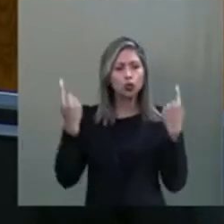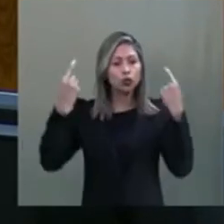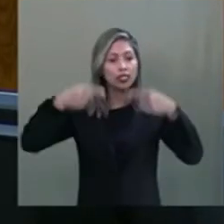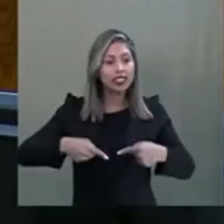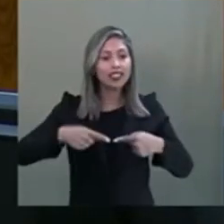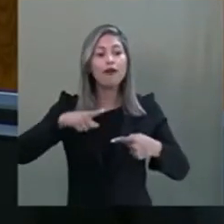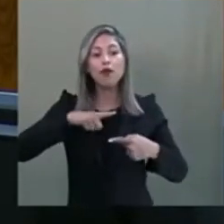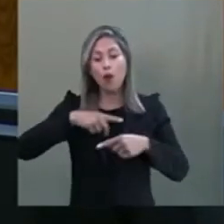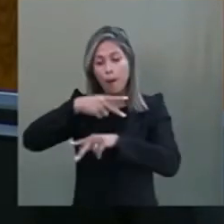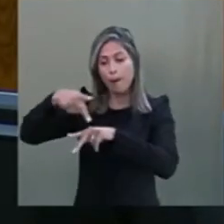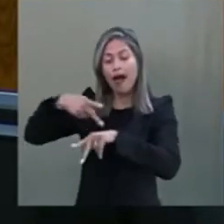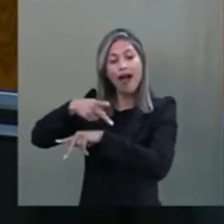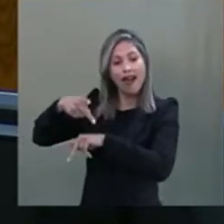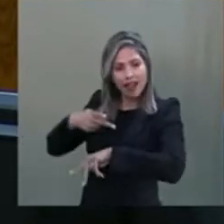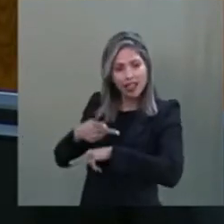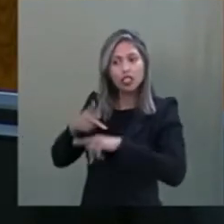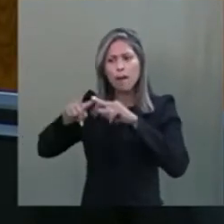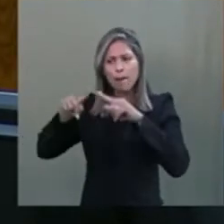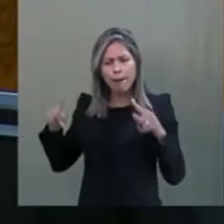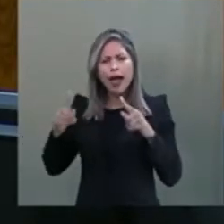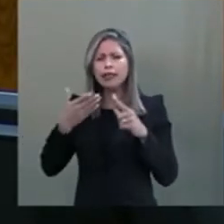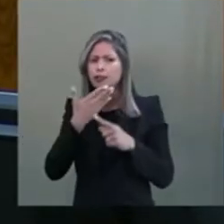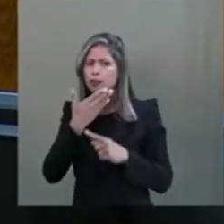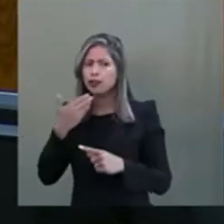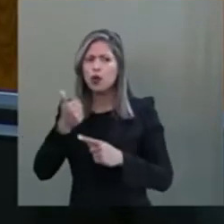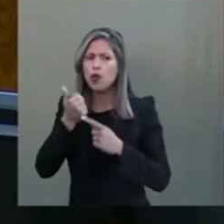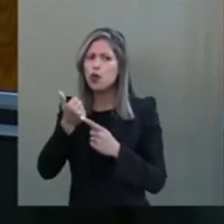continental, foi, em larga medida,